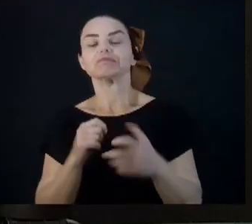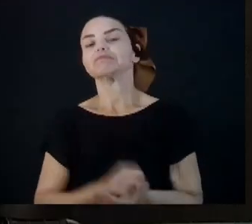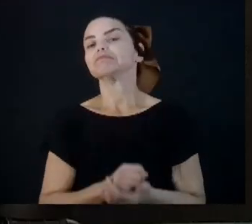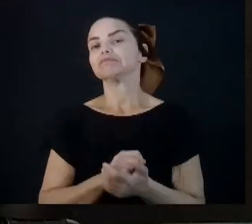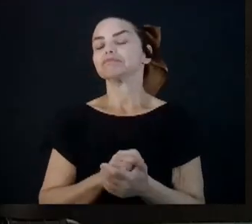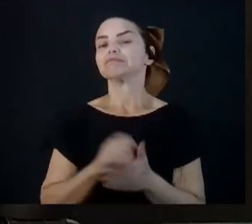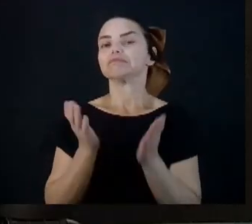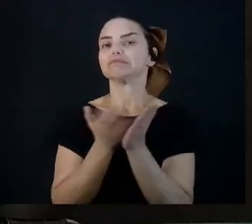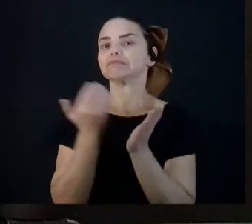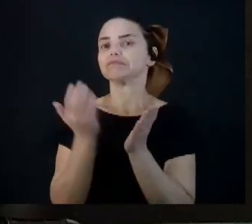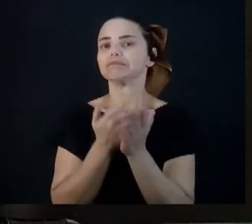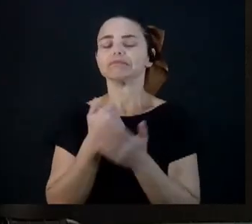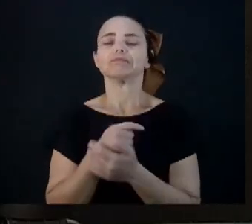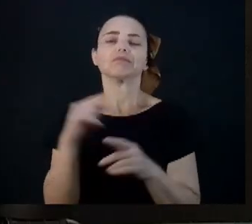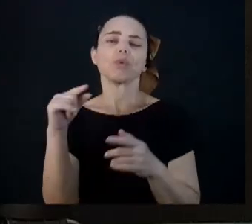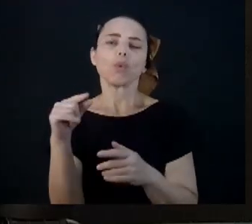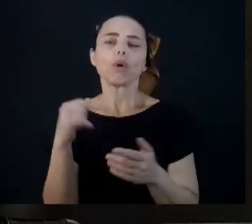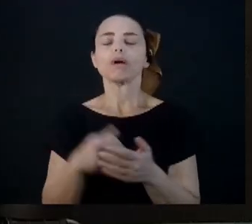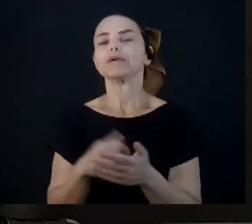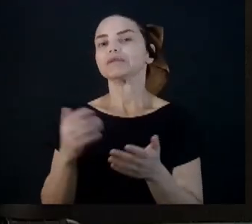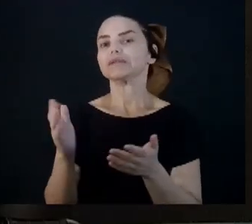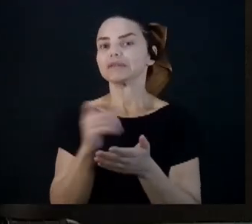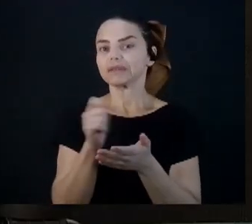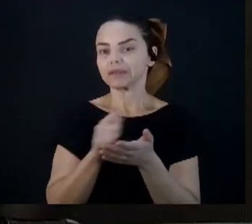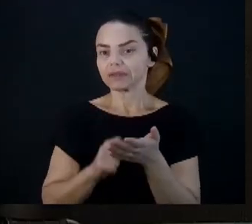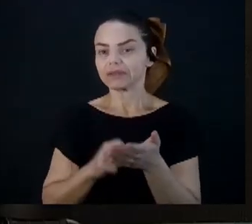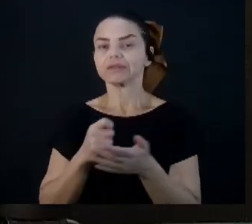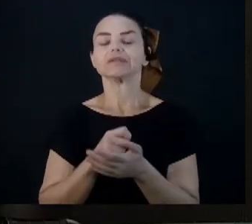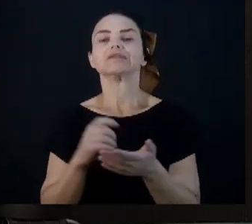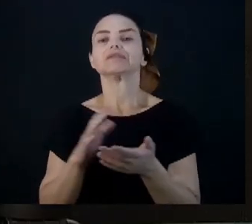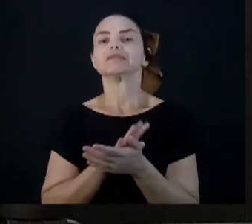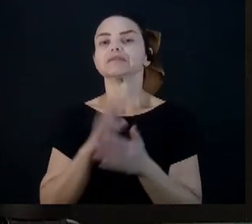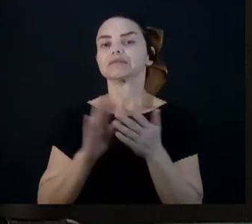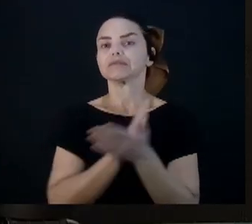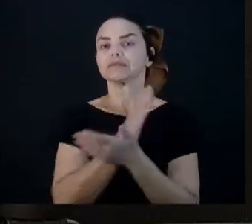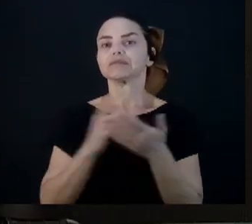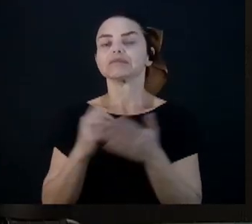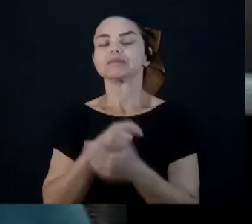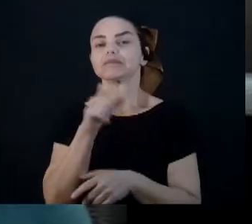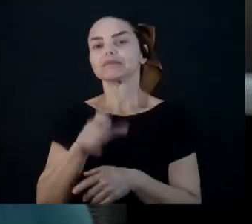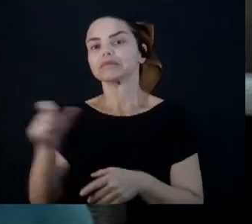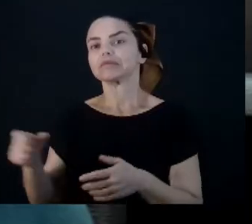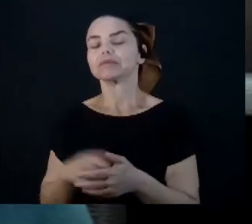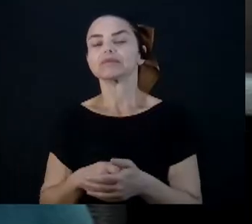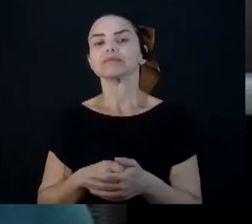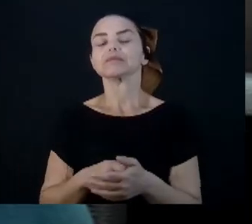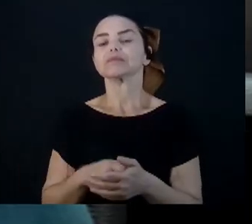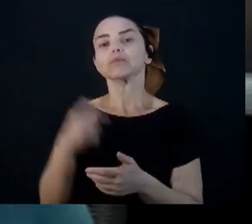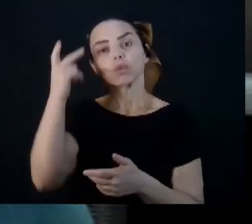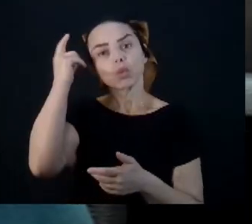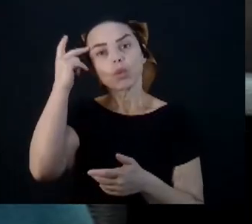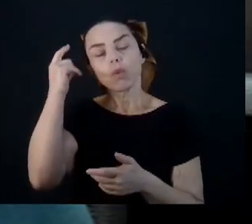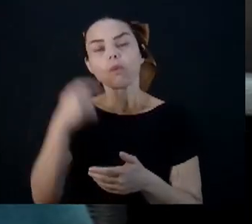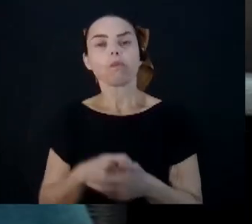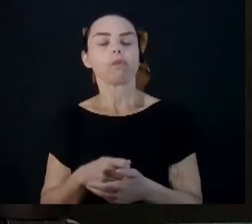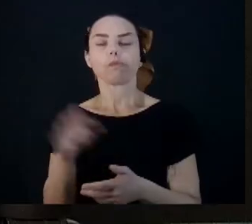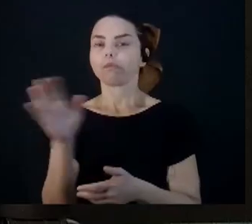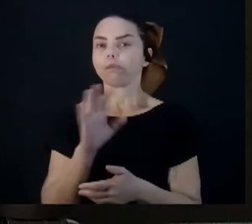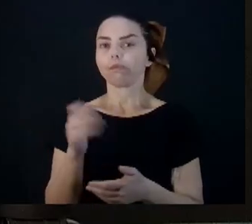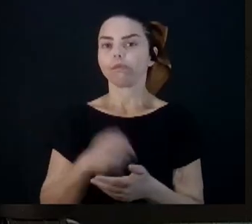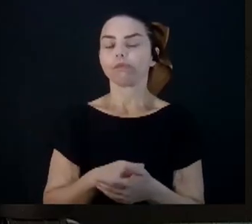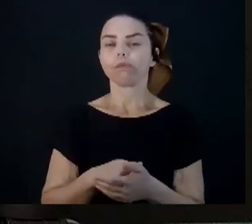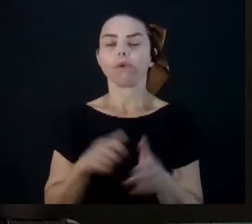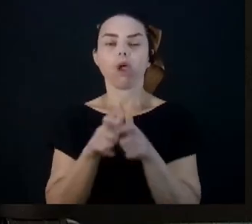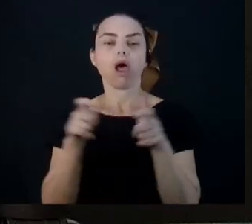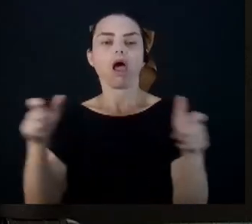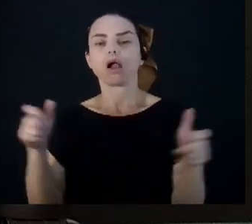poucos registros. Eles trazem alguns registros dessas pessoas que queriam se naturalizar, mas não é um número tão grande assim.